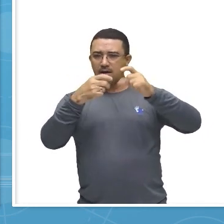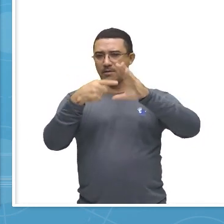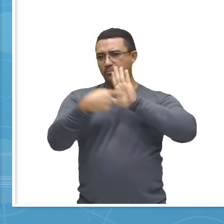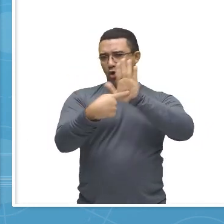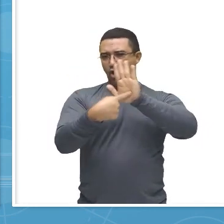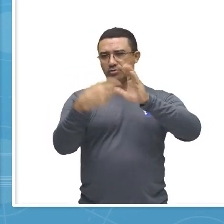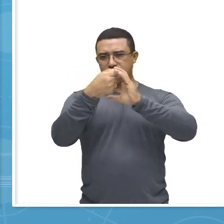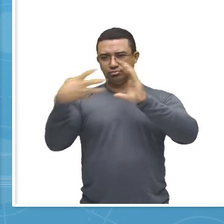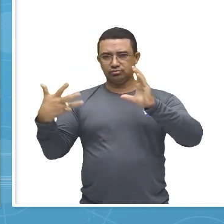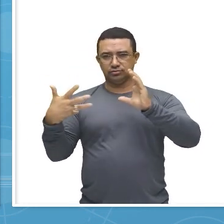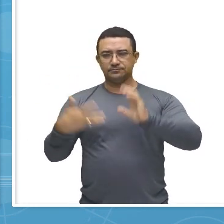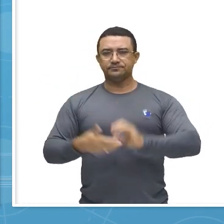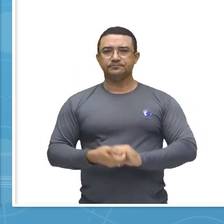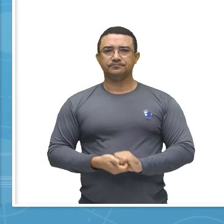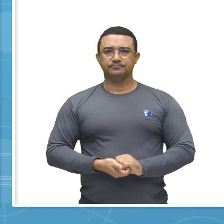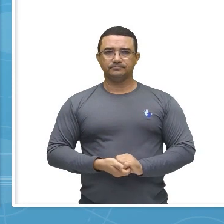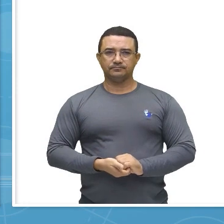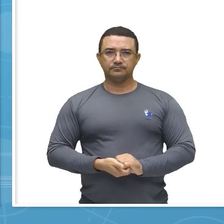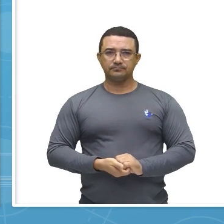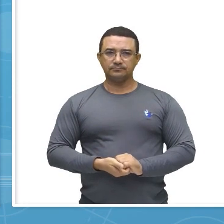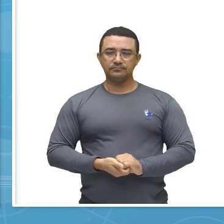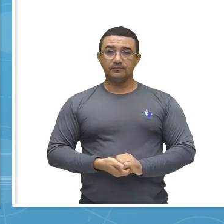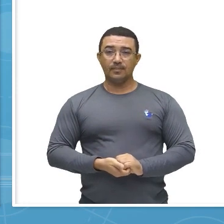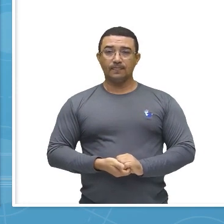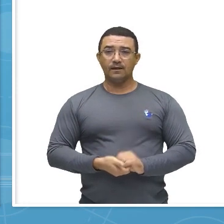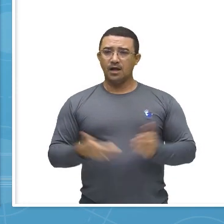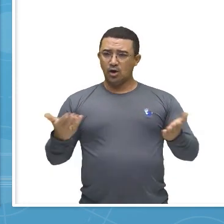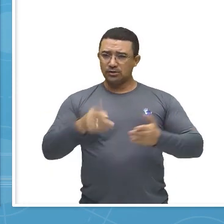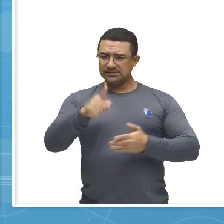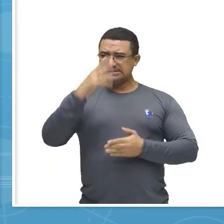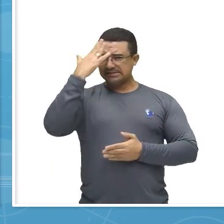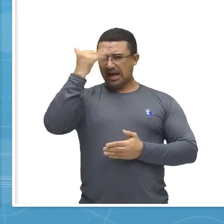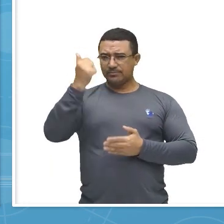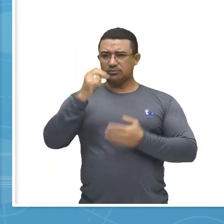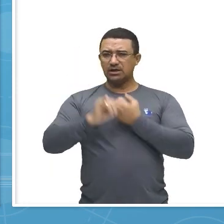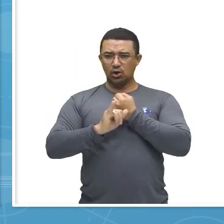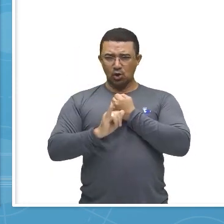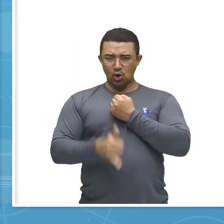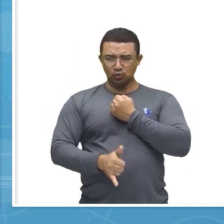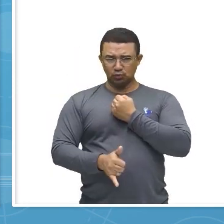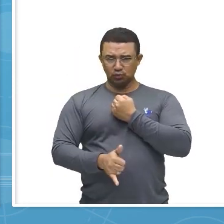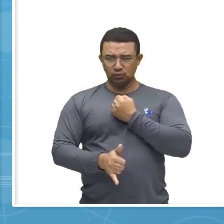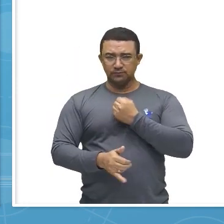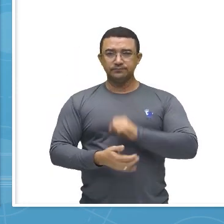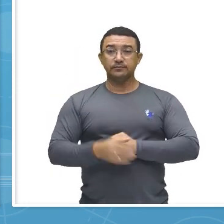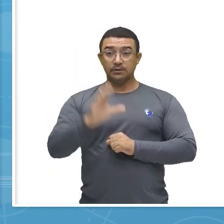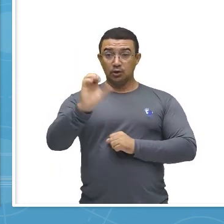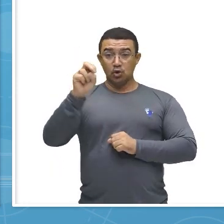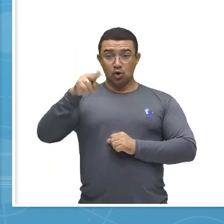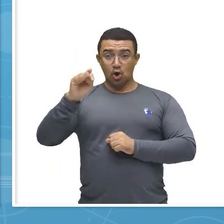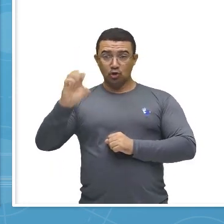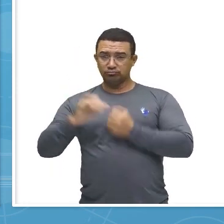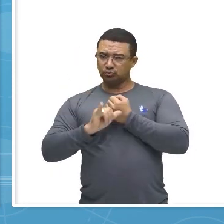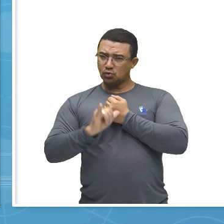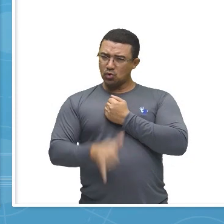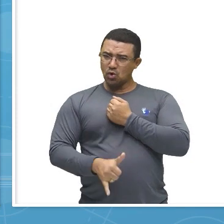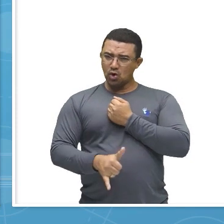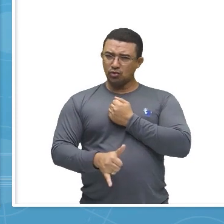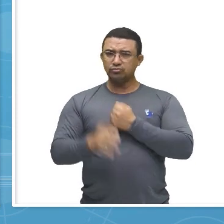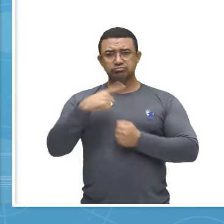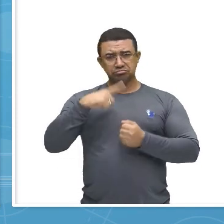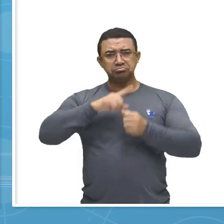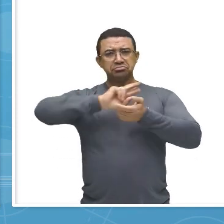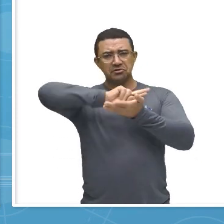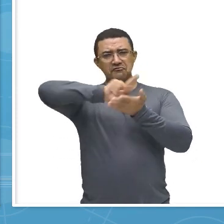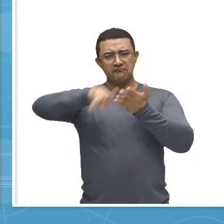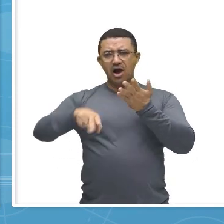Prosseguindo. Vamos falar sobre conto agora? Você sabe o que é um conto? Muito bem. Existe conto de vários